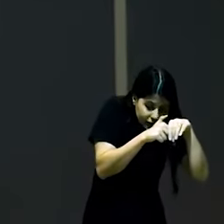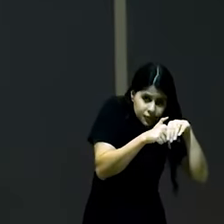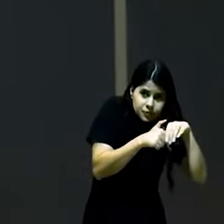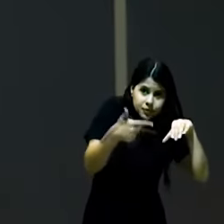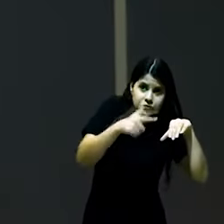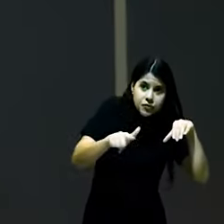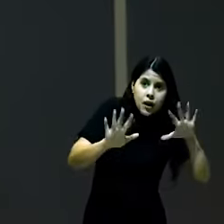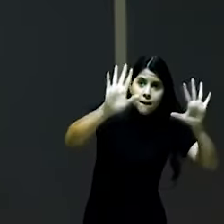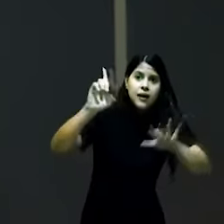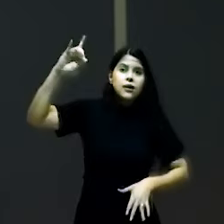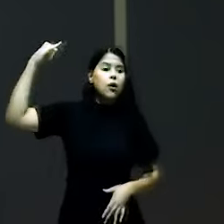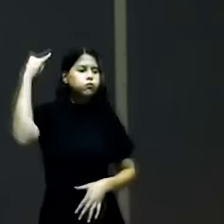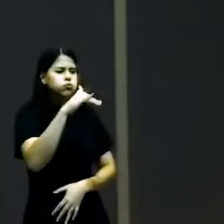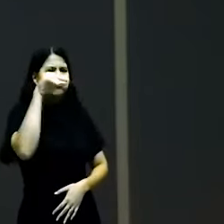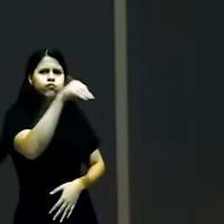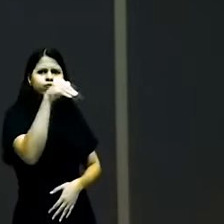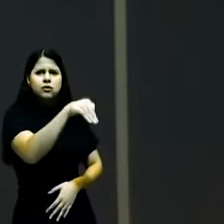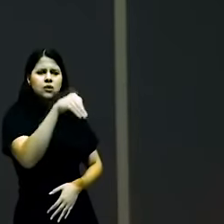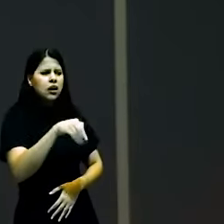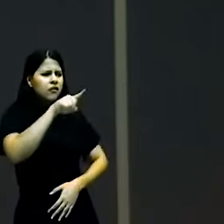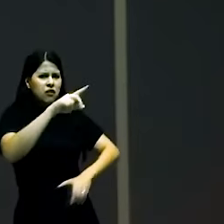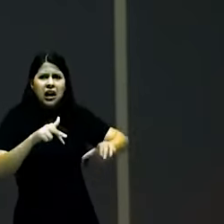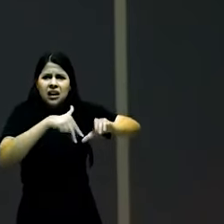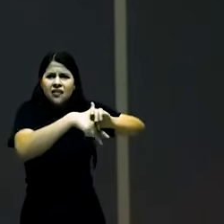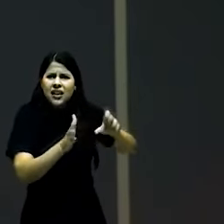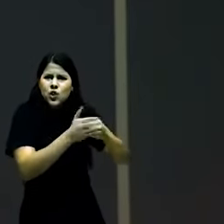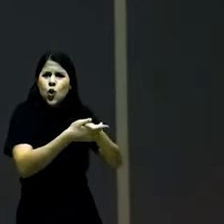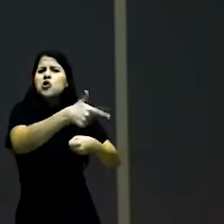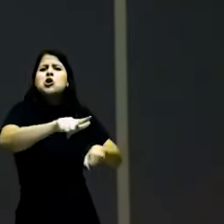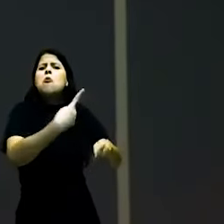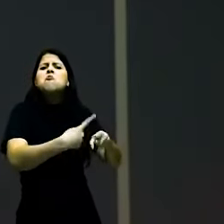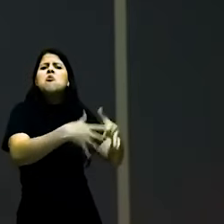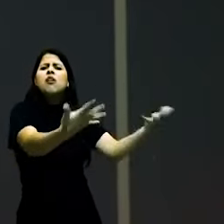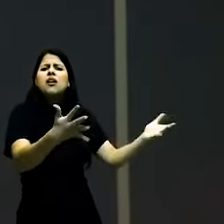E de novo Deus diz: o que você está fazendo aqui, Elias?